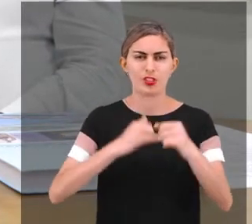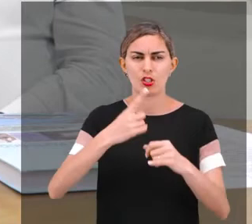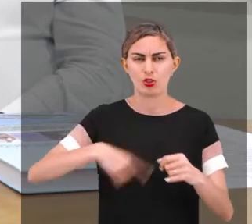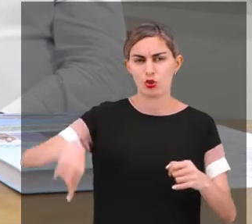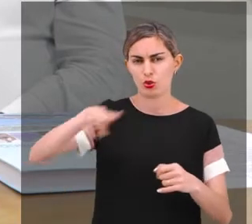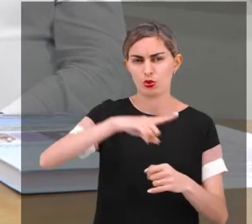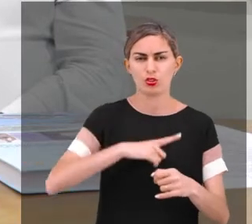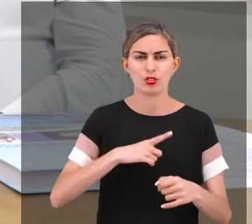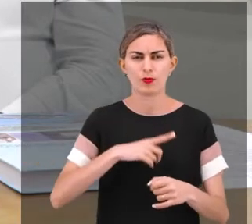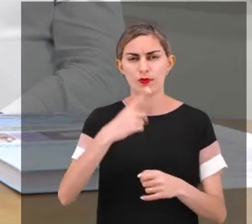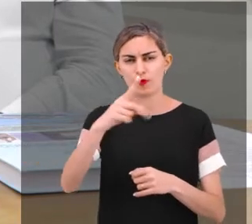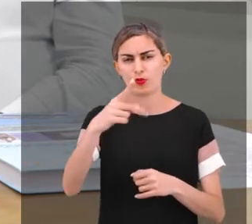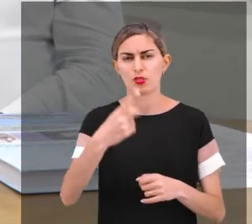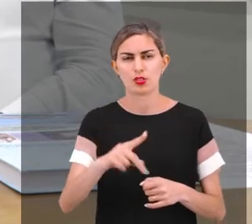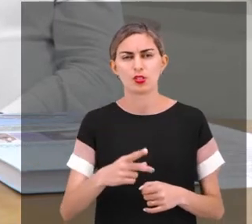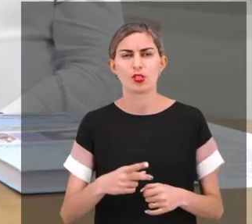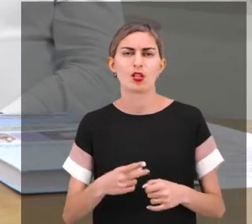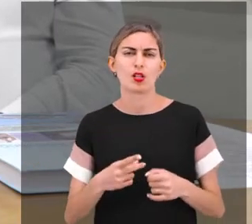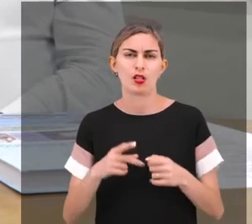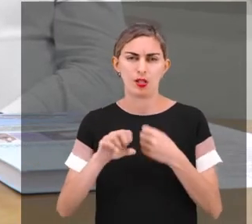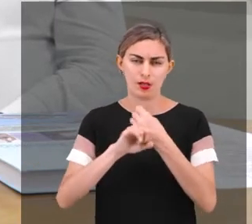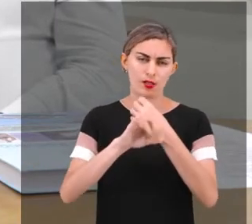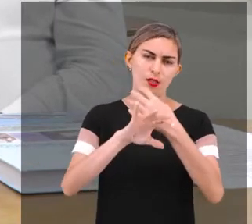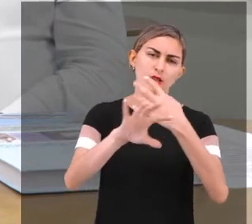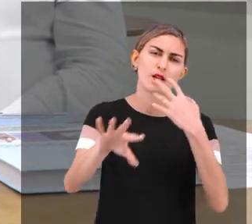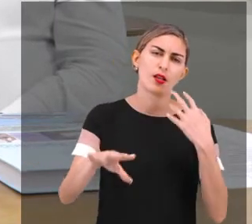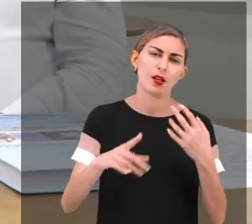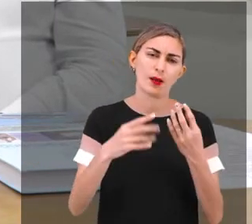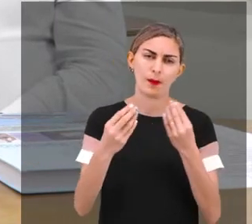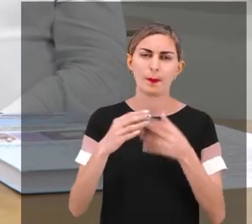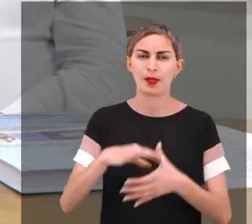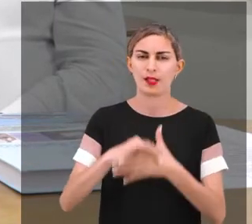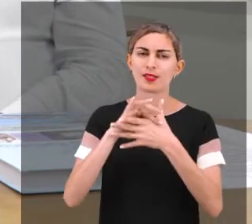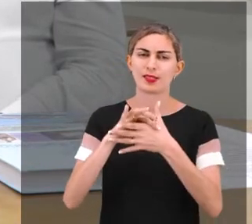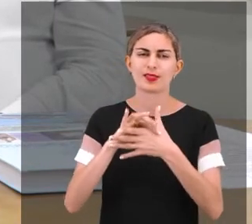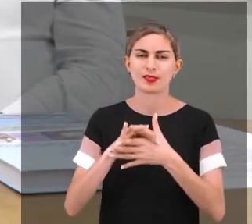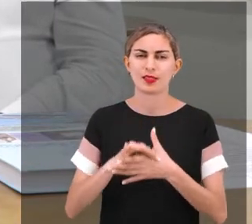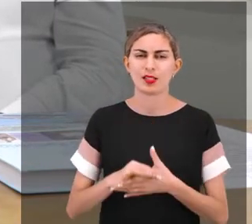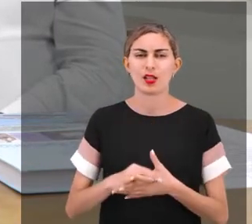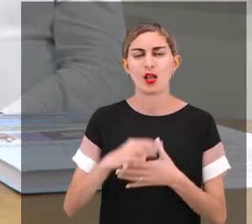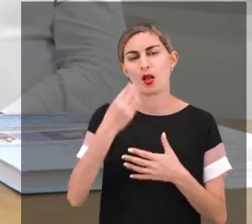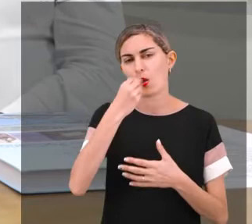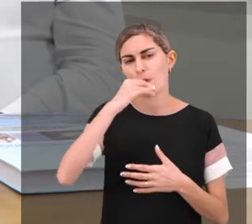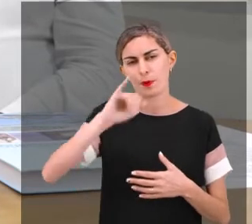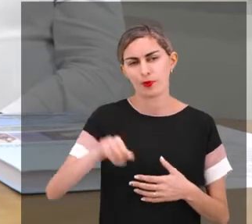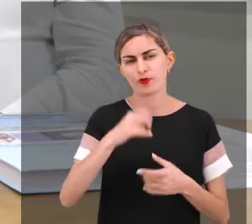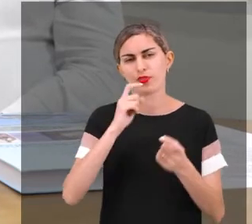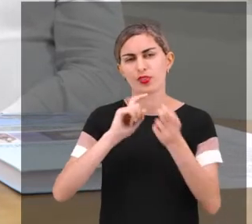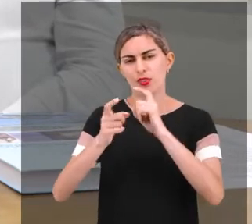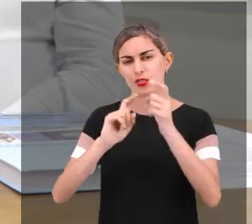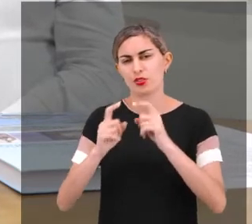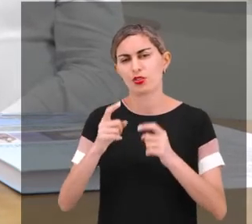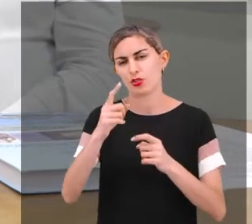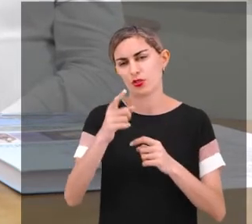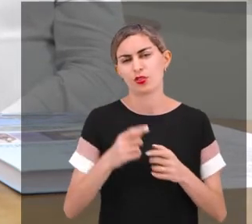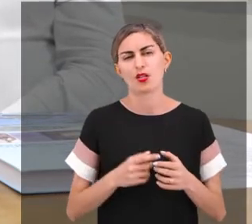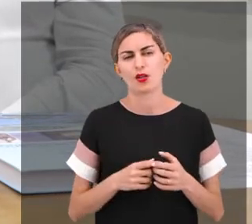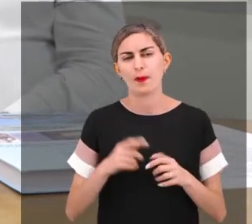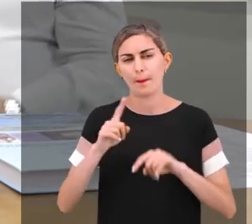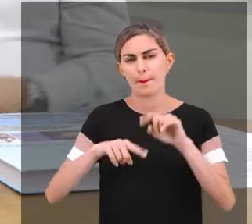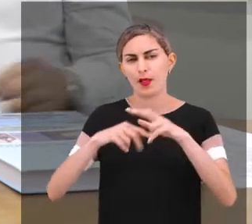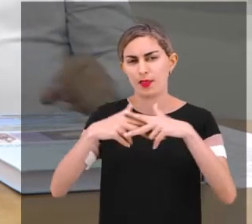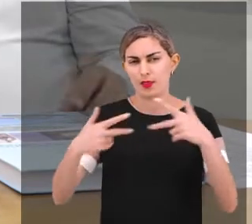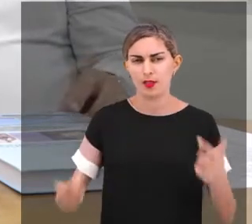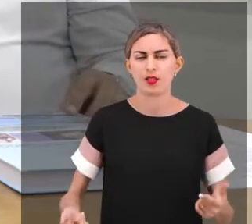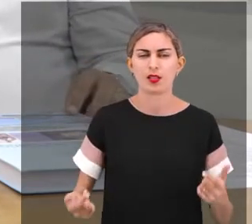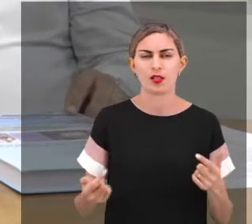que é o momento que nós temos com vocês da formação na modalidade à distância, presencial. Aproveite o chat, aproveite os